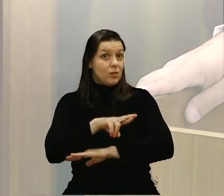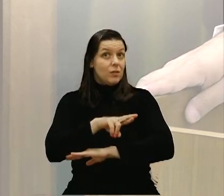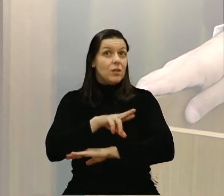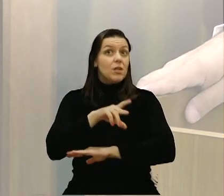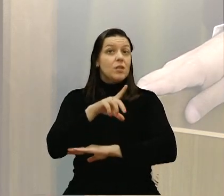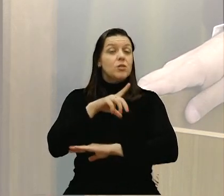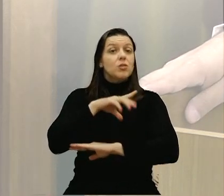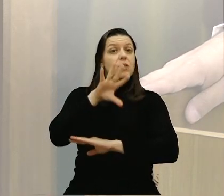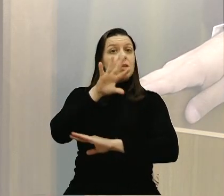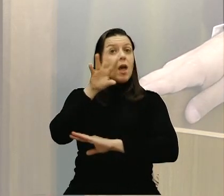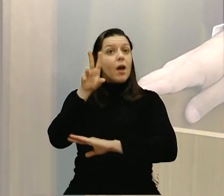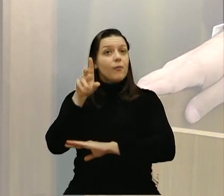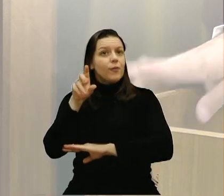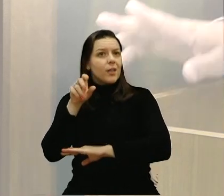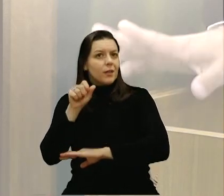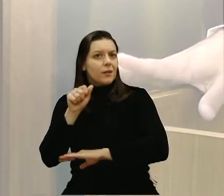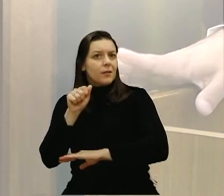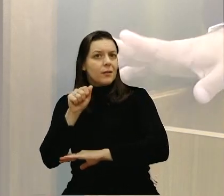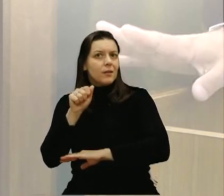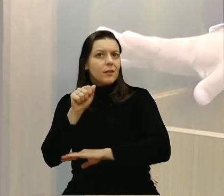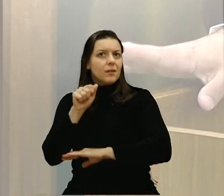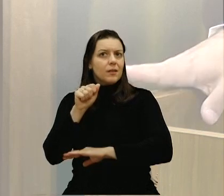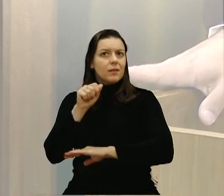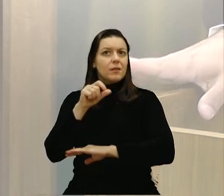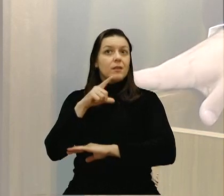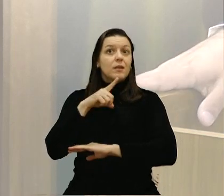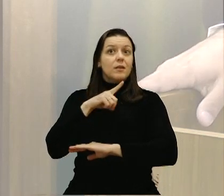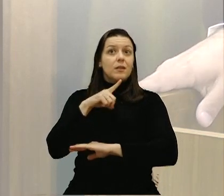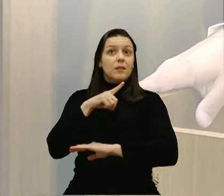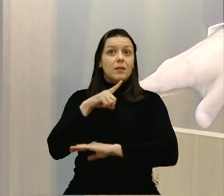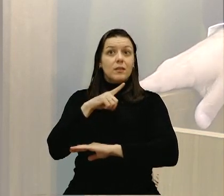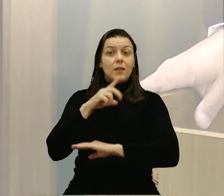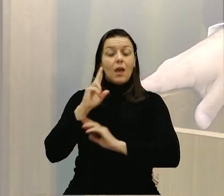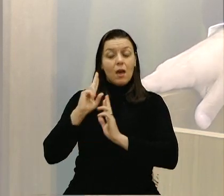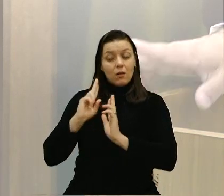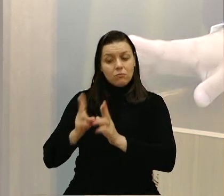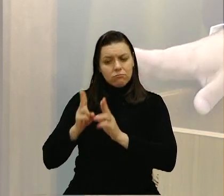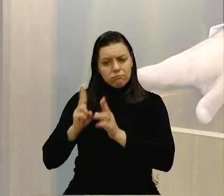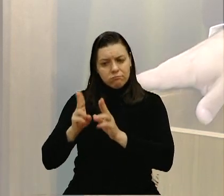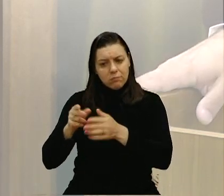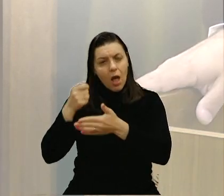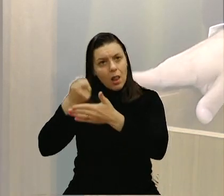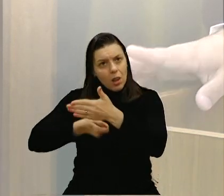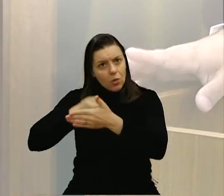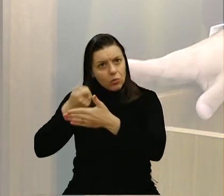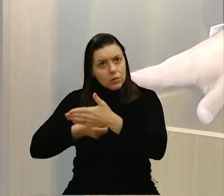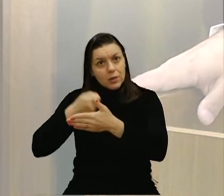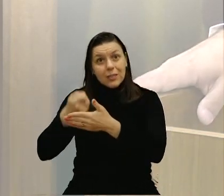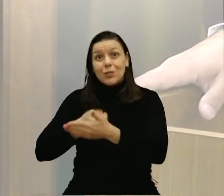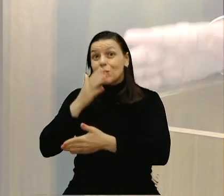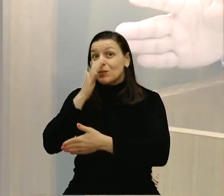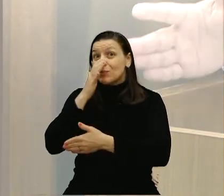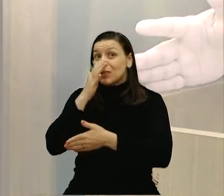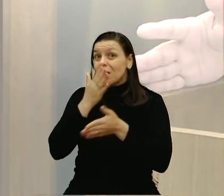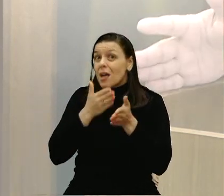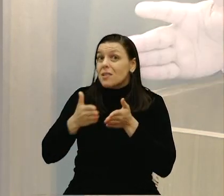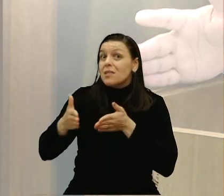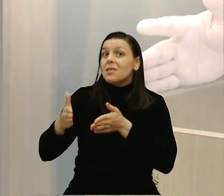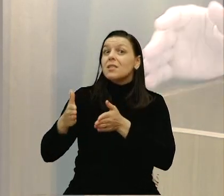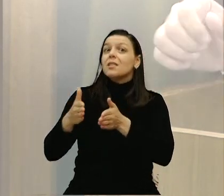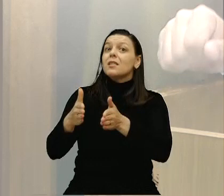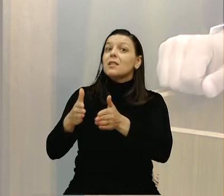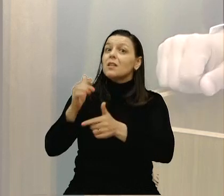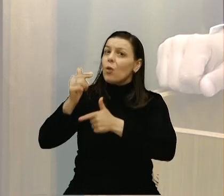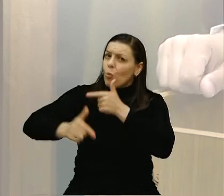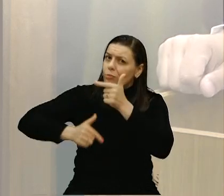na nossa cidade. Que a perseverança da Mãe Cecília nos inspire a seguir